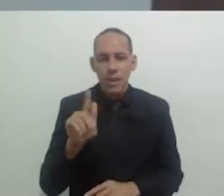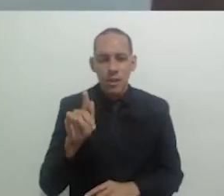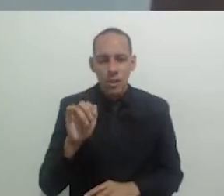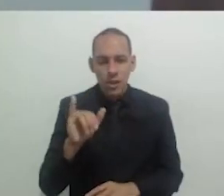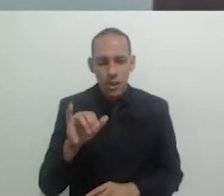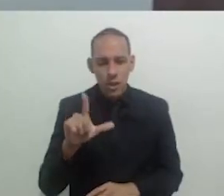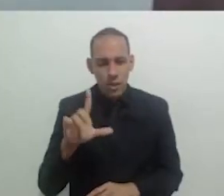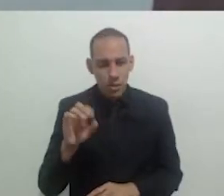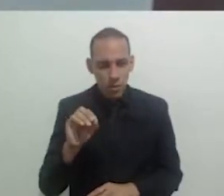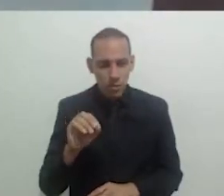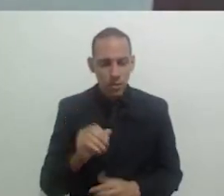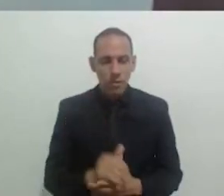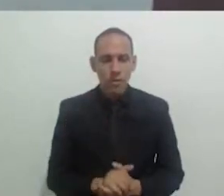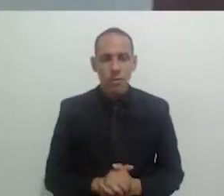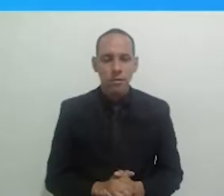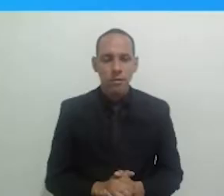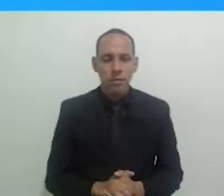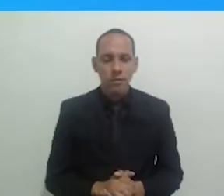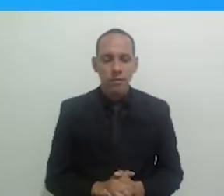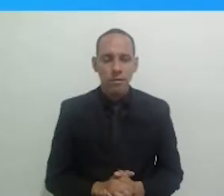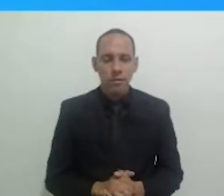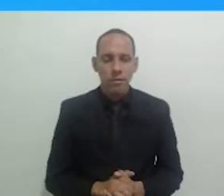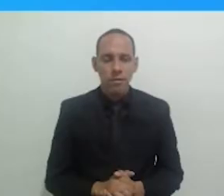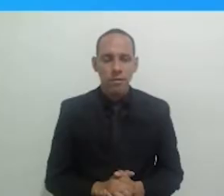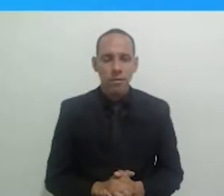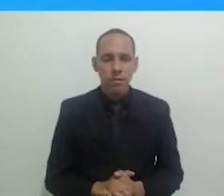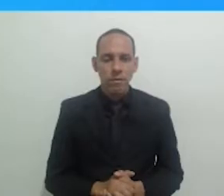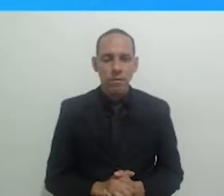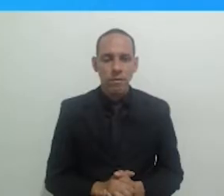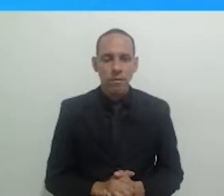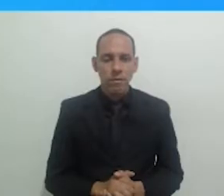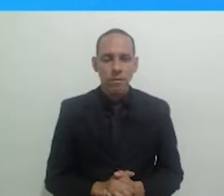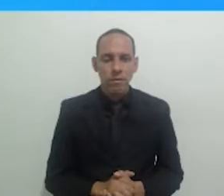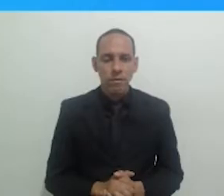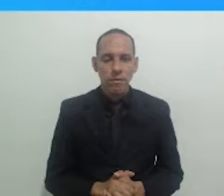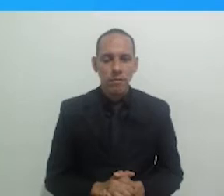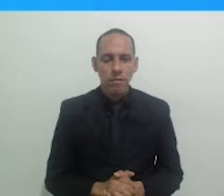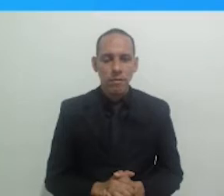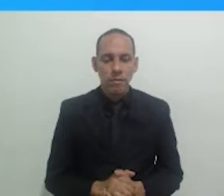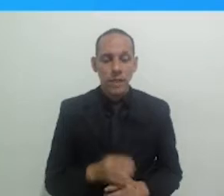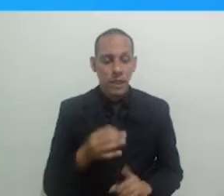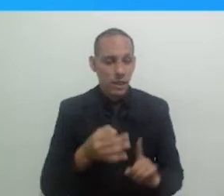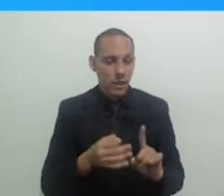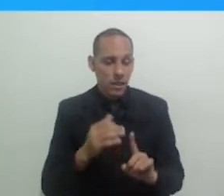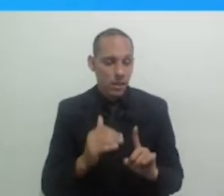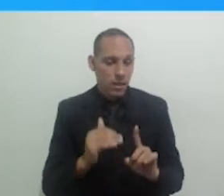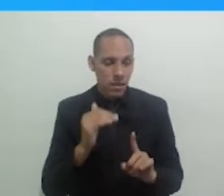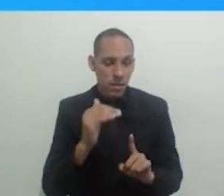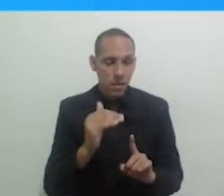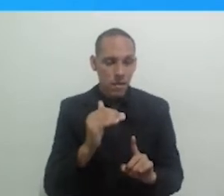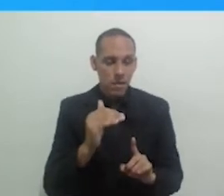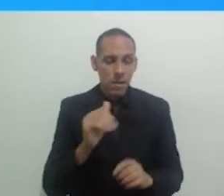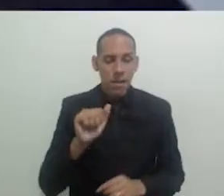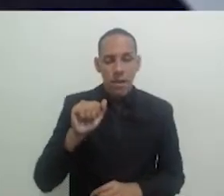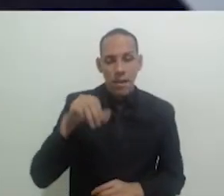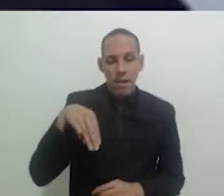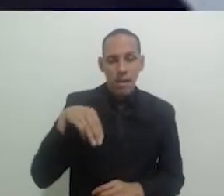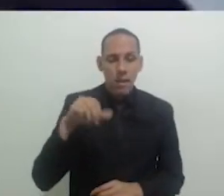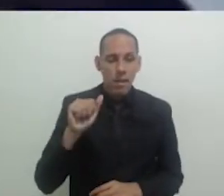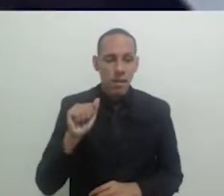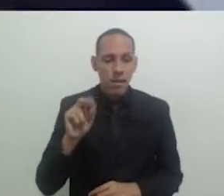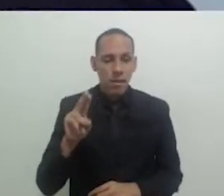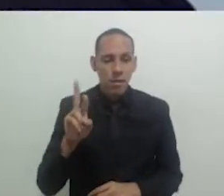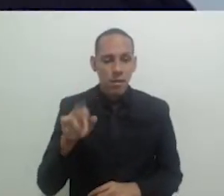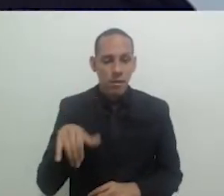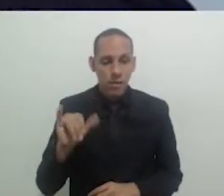Deixa eu localizar aqui. Nesse desembargador Amauri, tem duas divergências, a